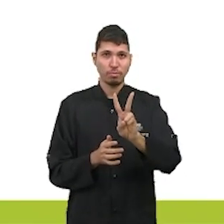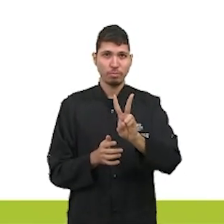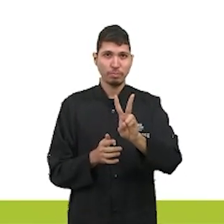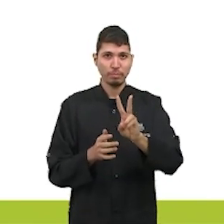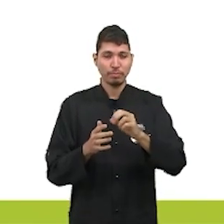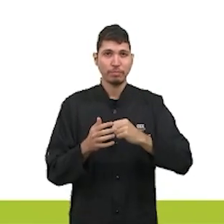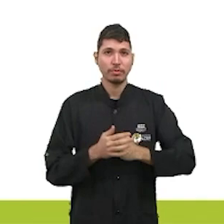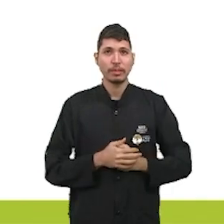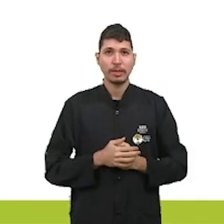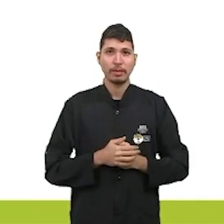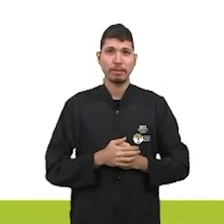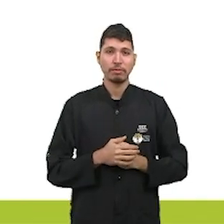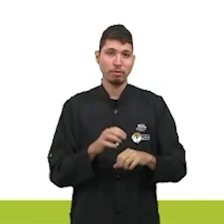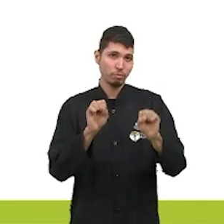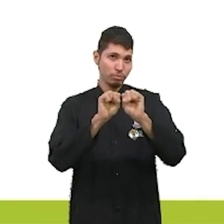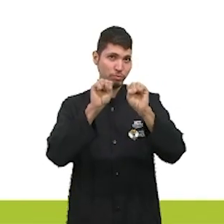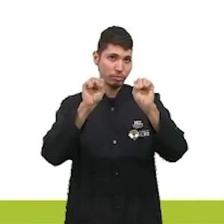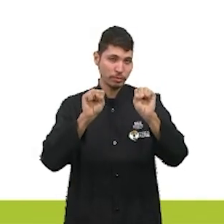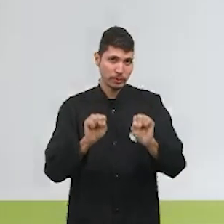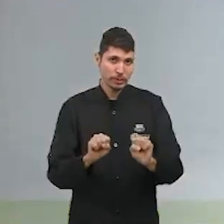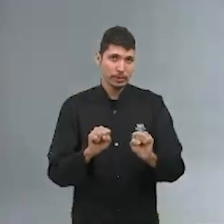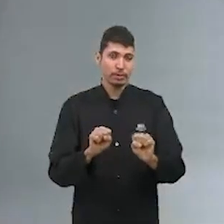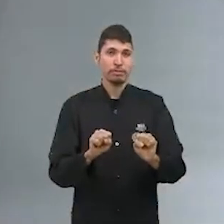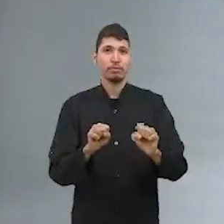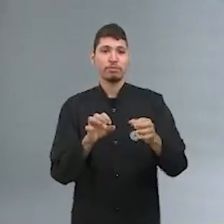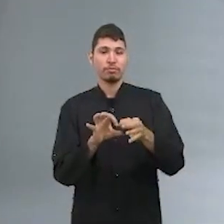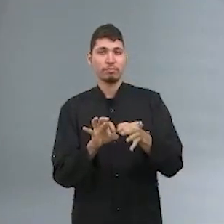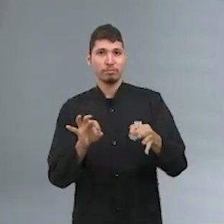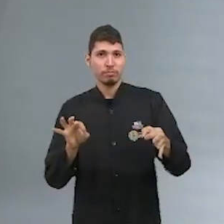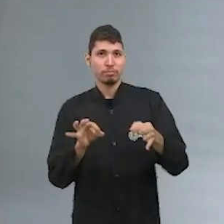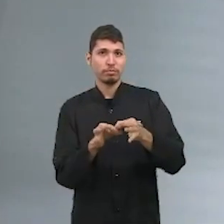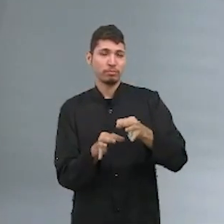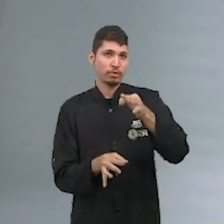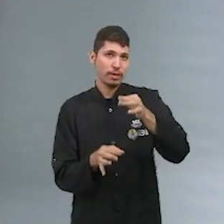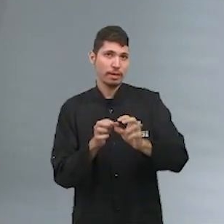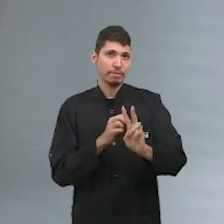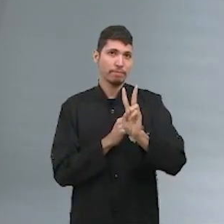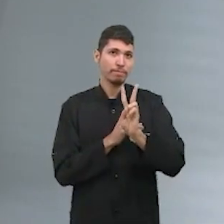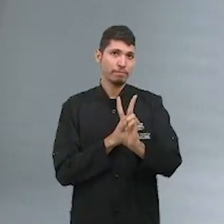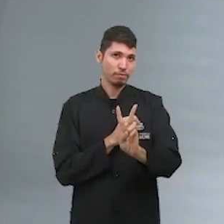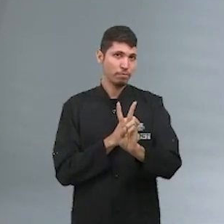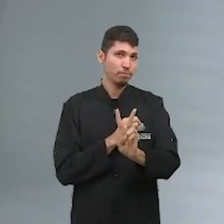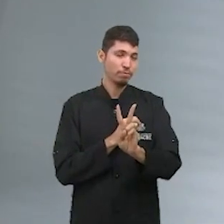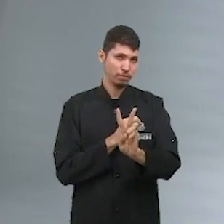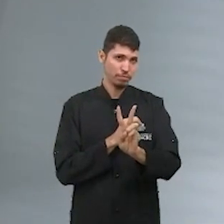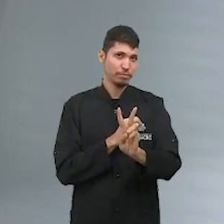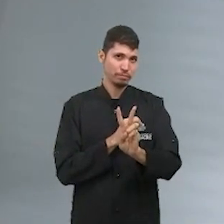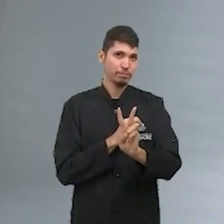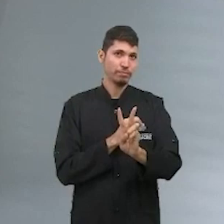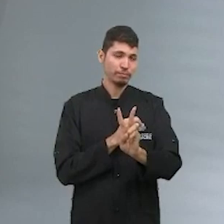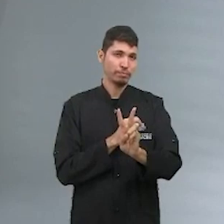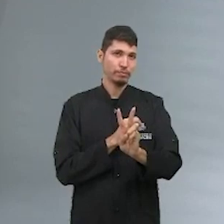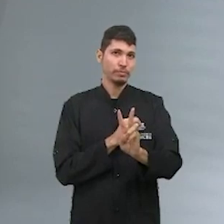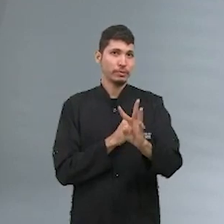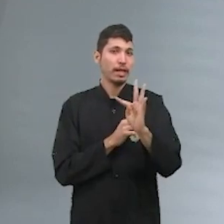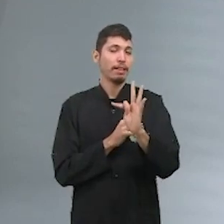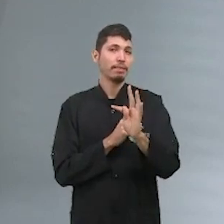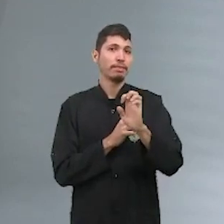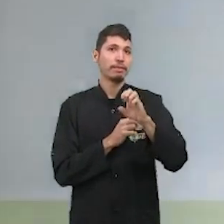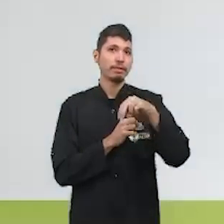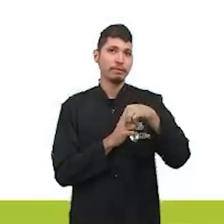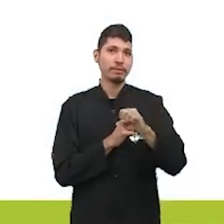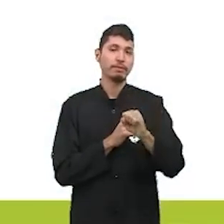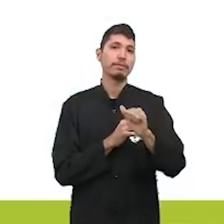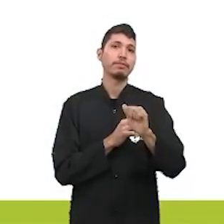forma correta no Sistema Internacional de Medidas é em volts. Atenção, ok? Tensão, tá?